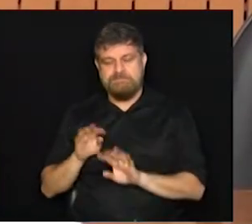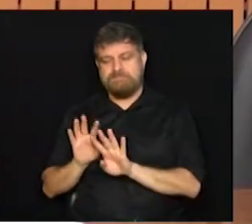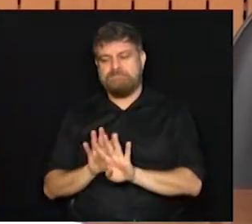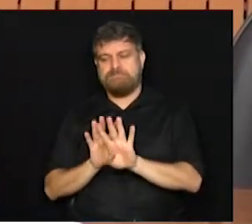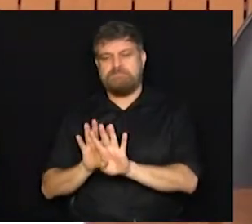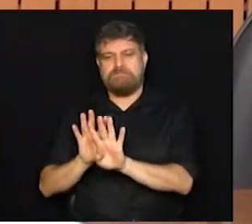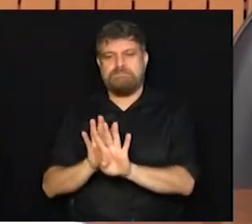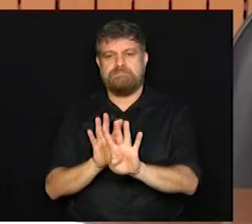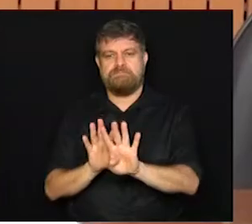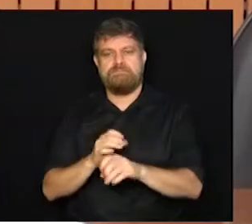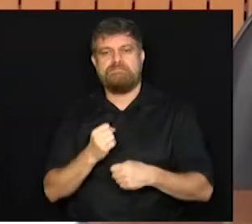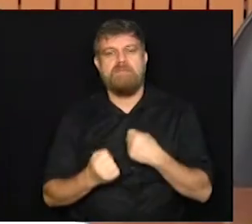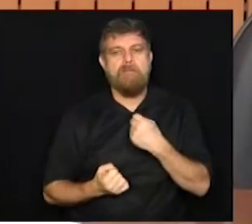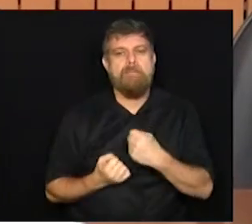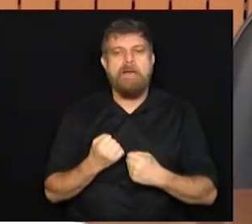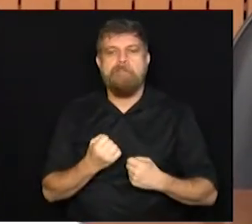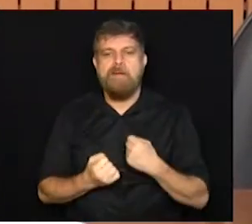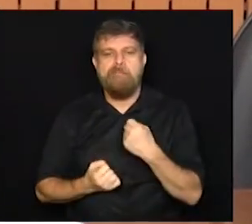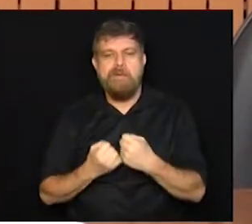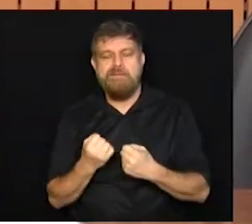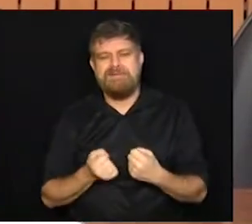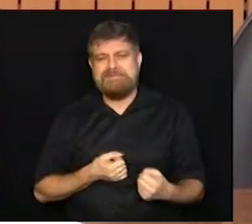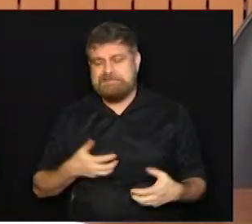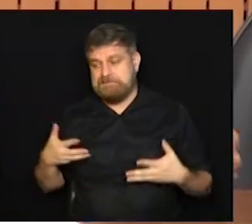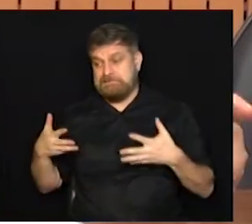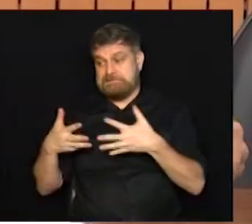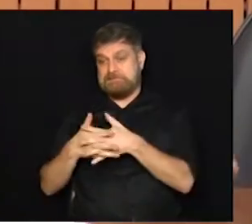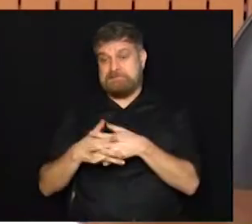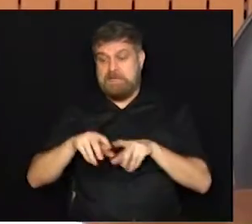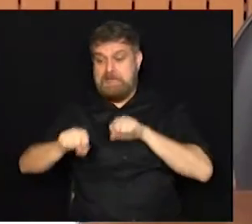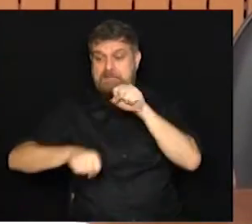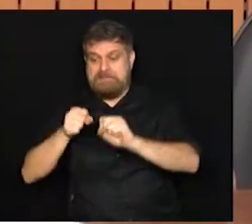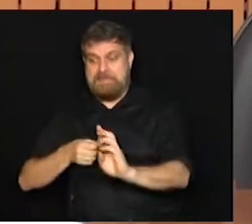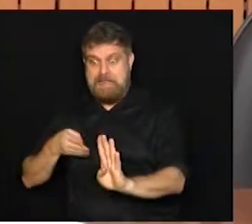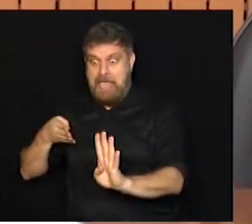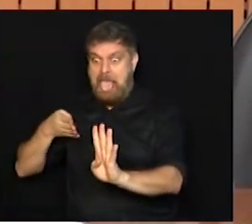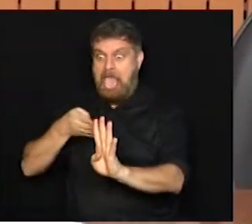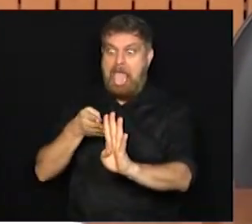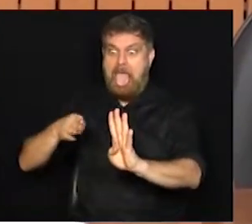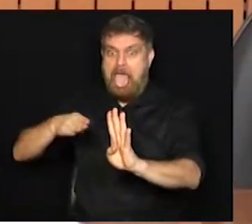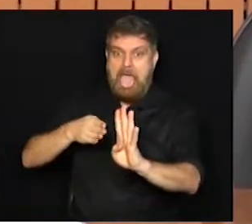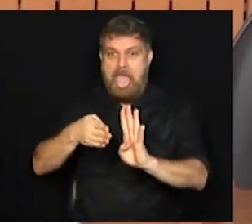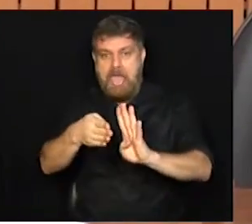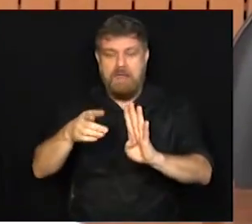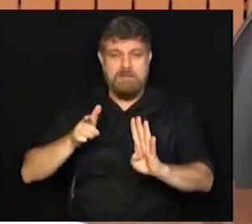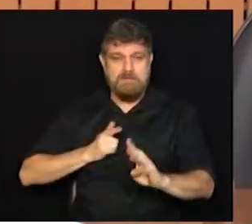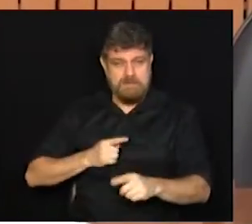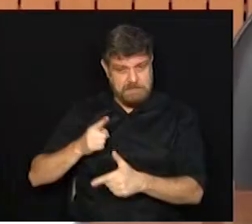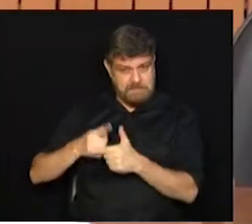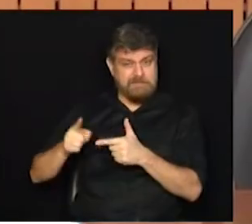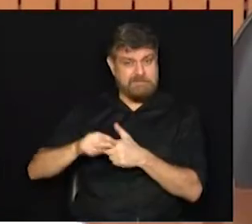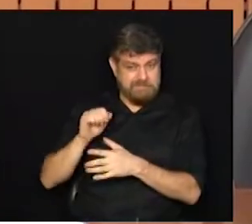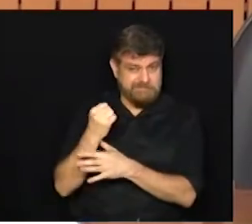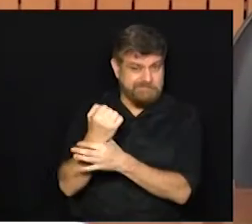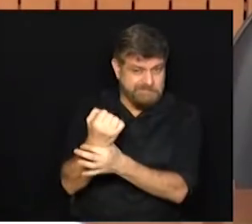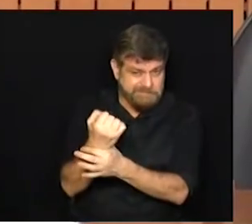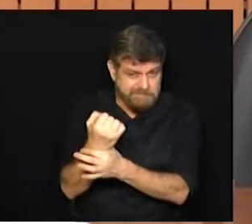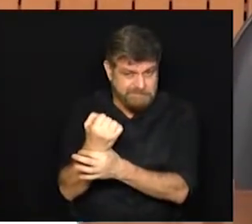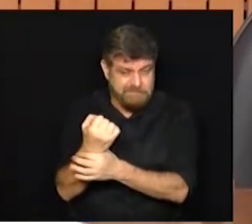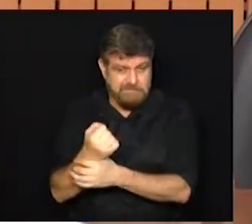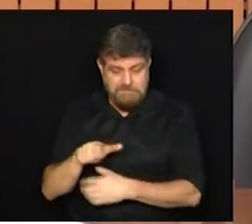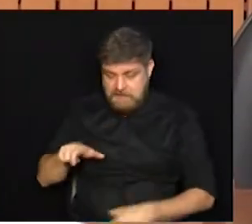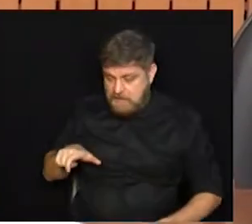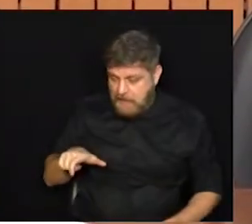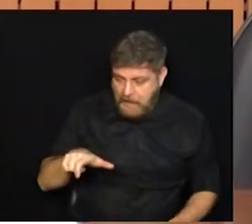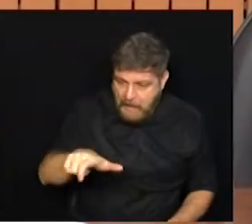também, né? E às vezes dá alguns conflitos e até problemas de segurança. Se isso